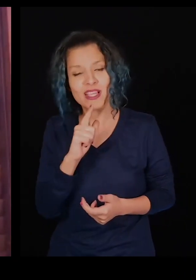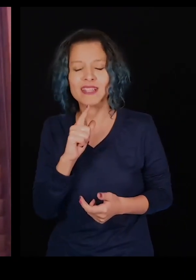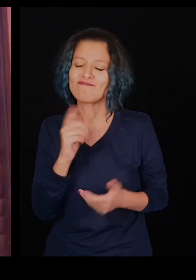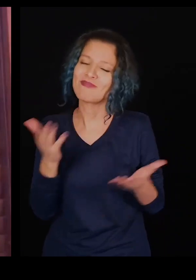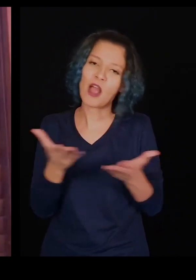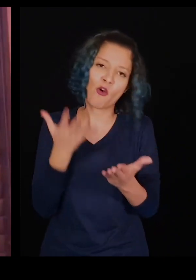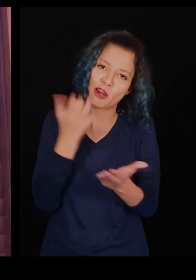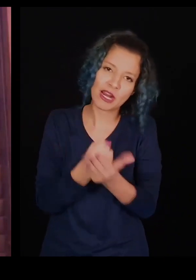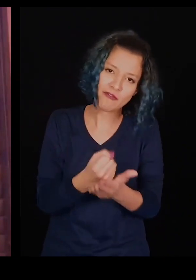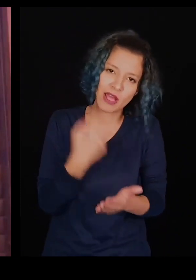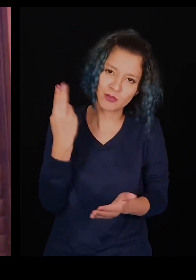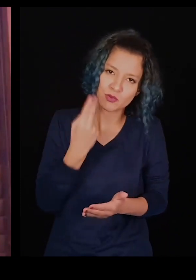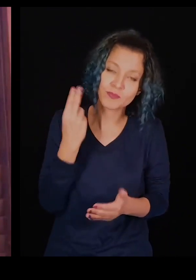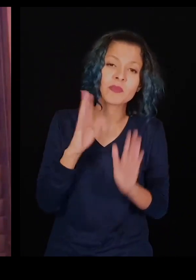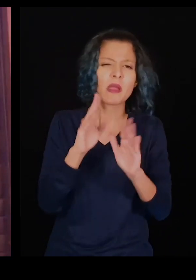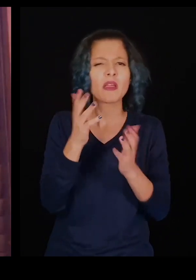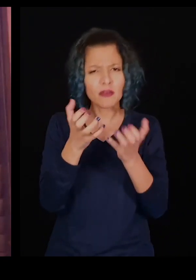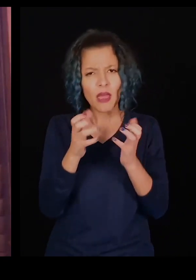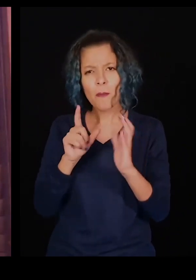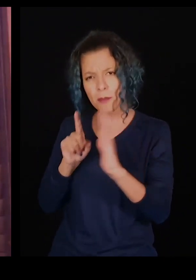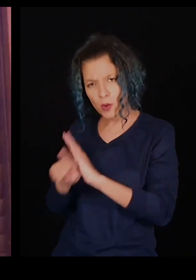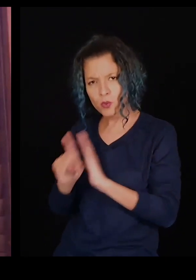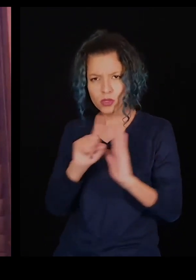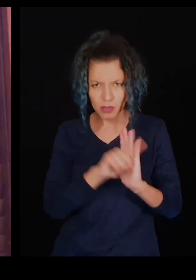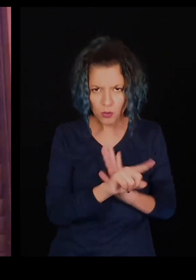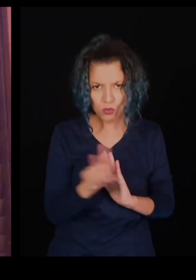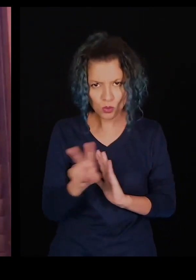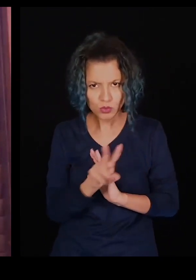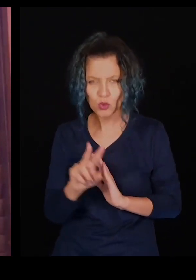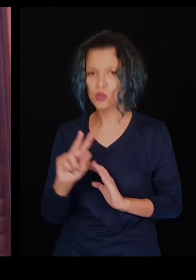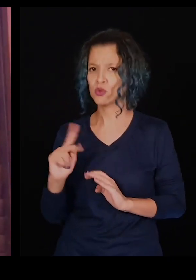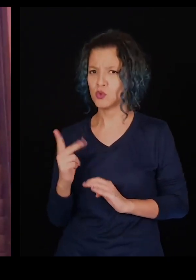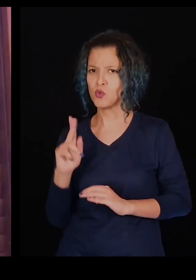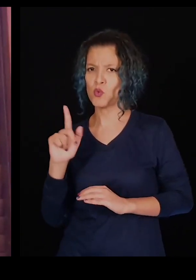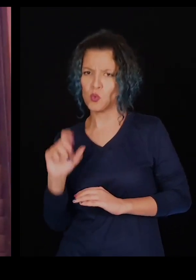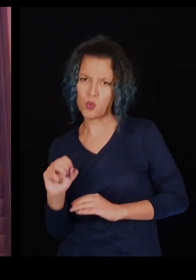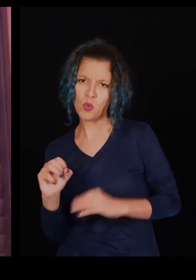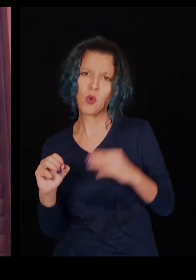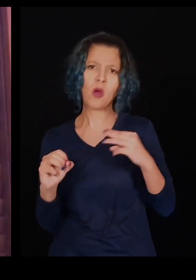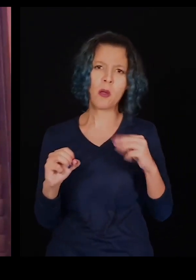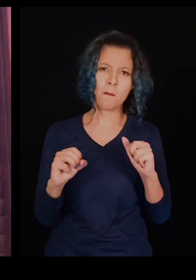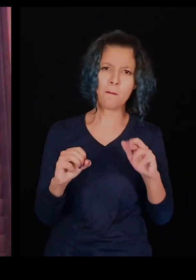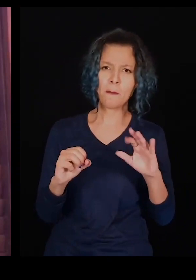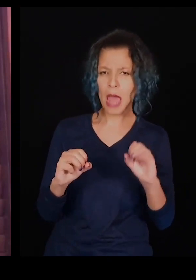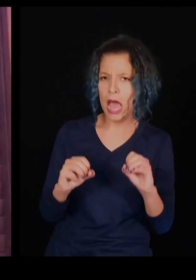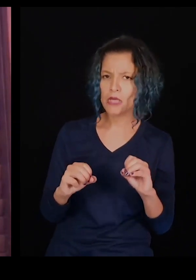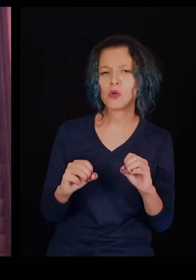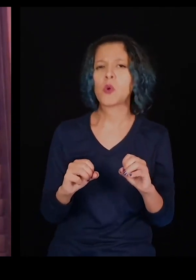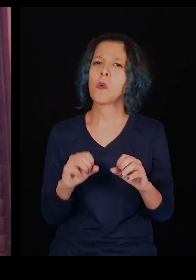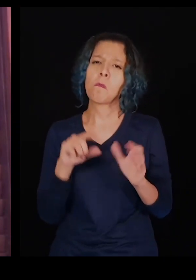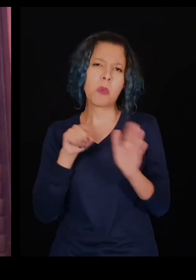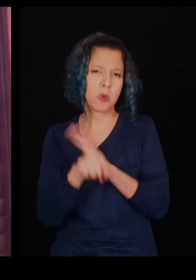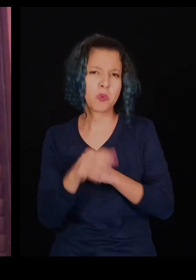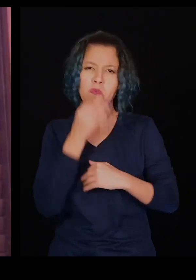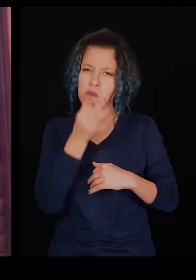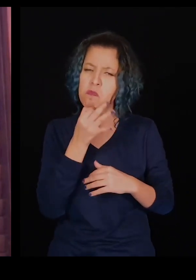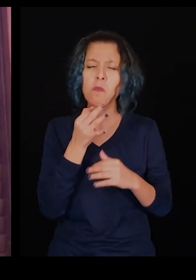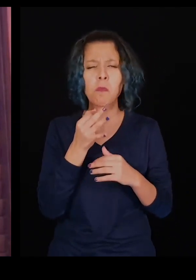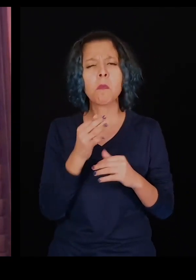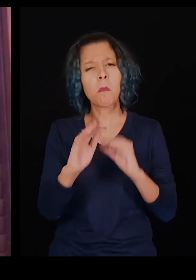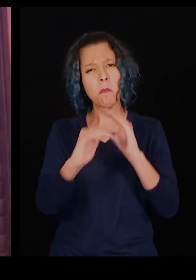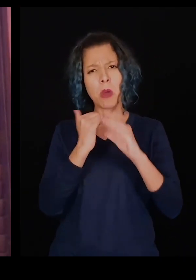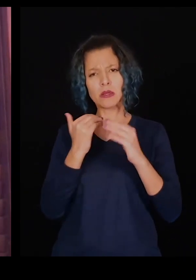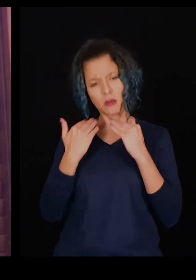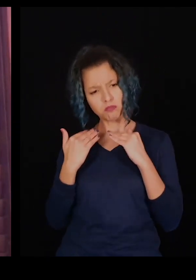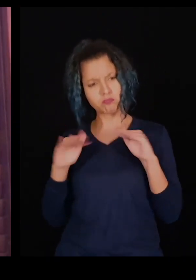com o Mário, com o Hugo, a gente pode encaminhar aí as perguntas ou as observações para os dois gestores. Mas eu queria olhar um pouco para